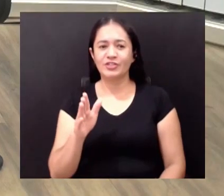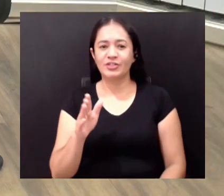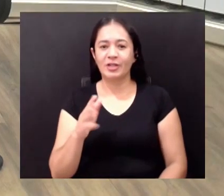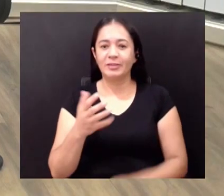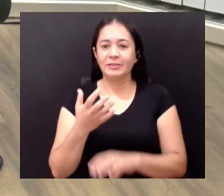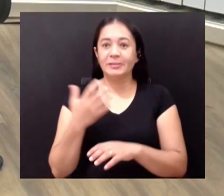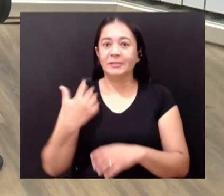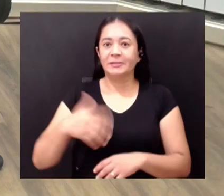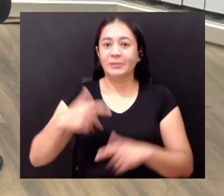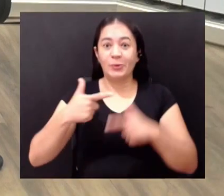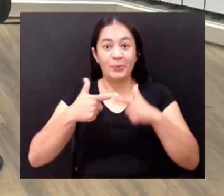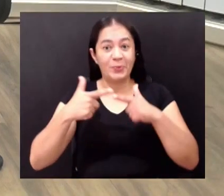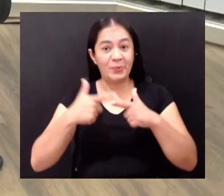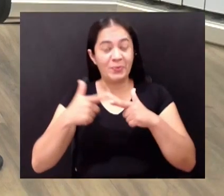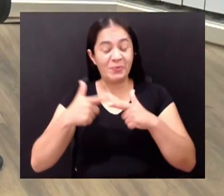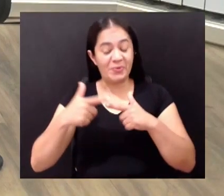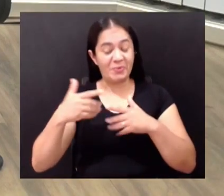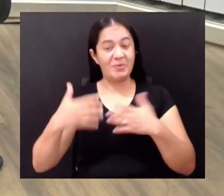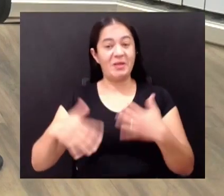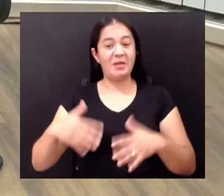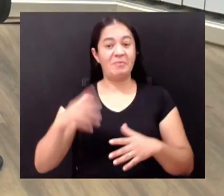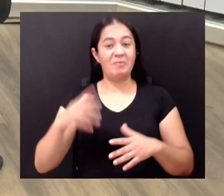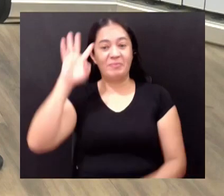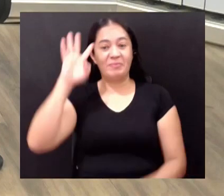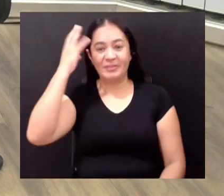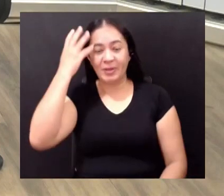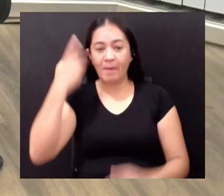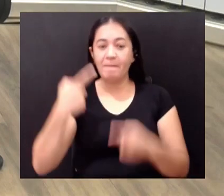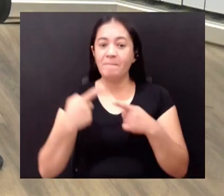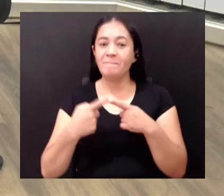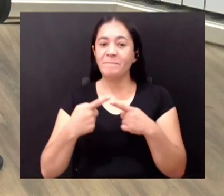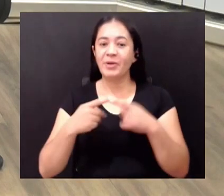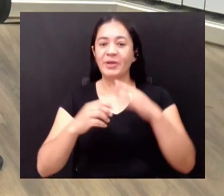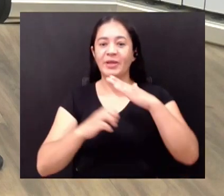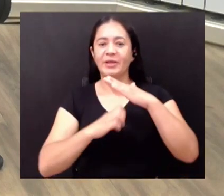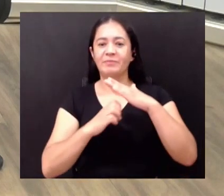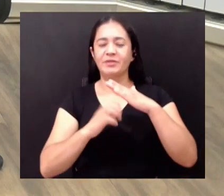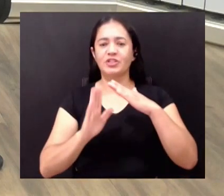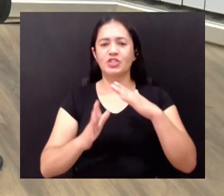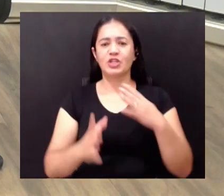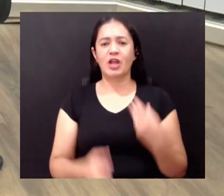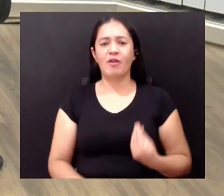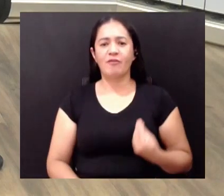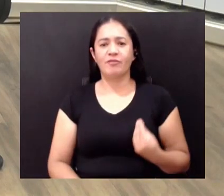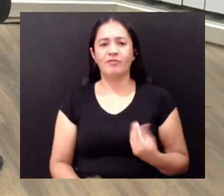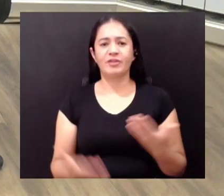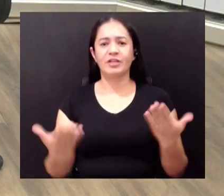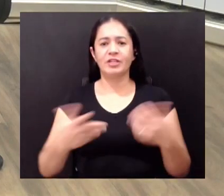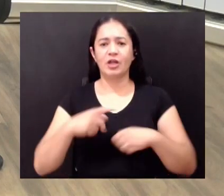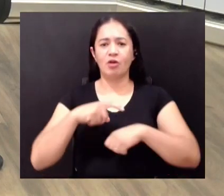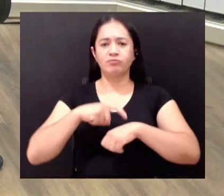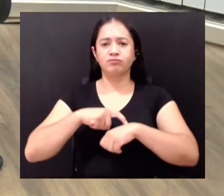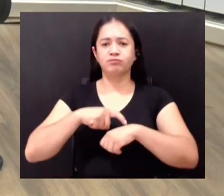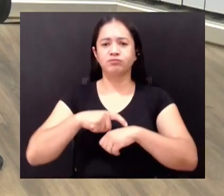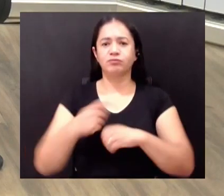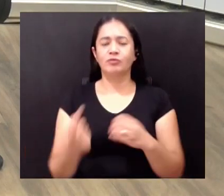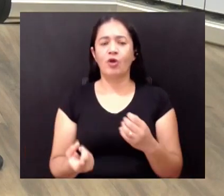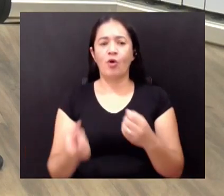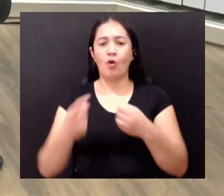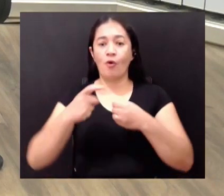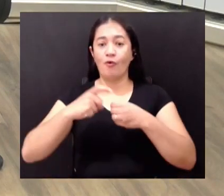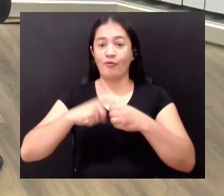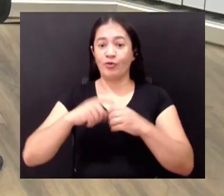nesses próximos dias, né? Porque as empresas estão vivendo esse momento de retomada, né, do home office e